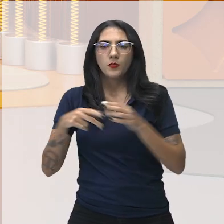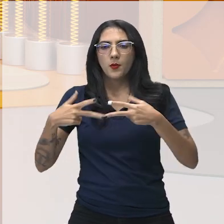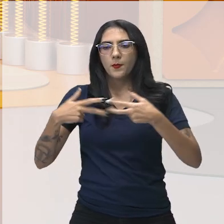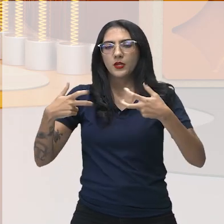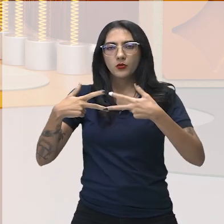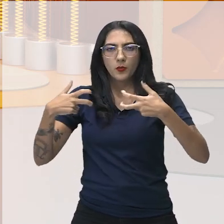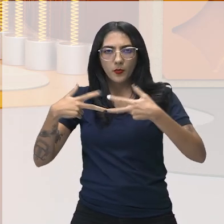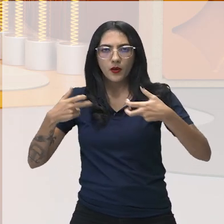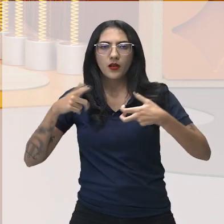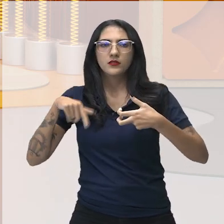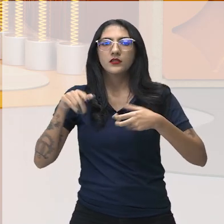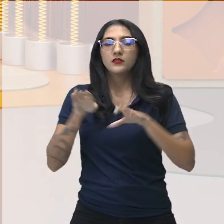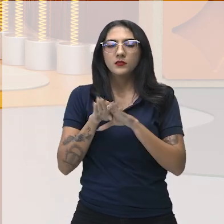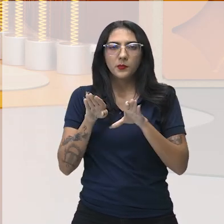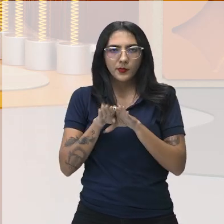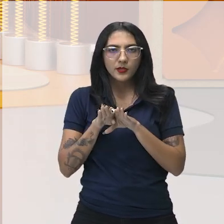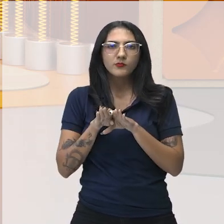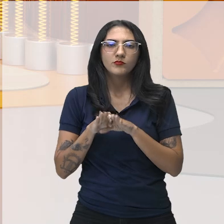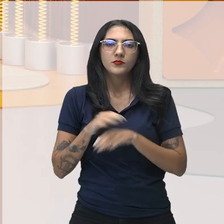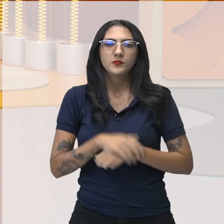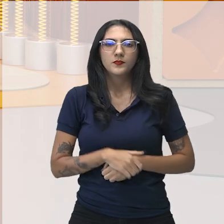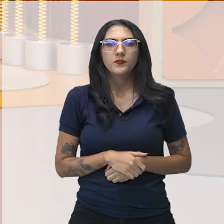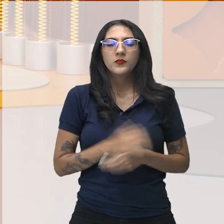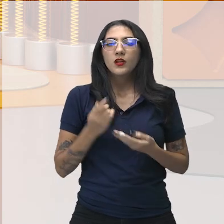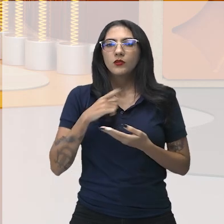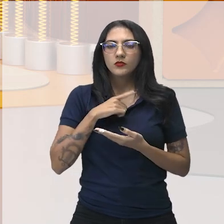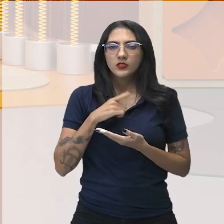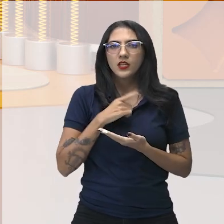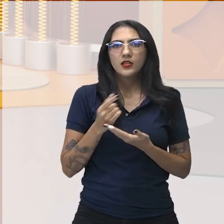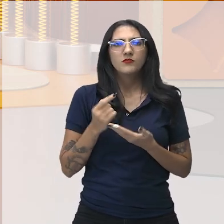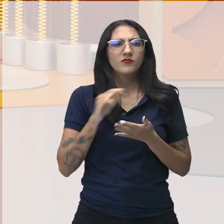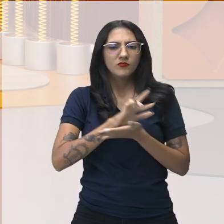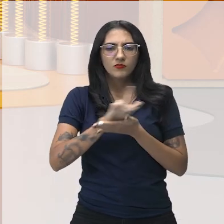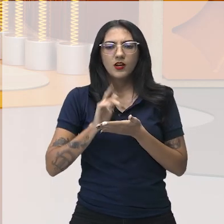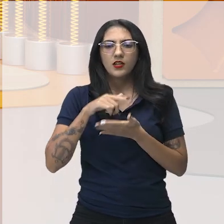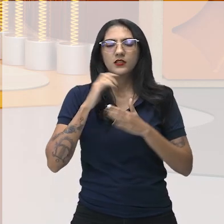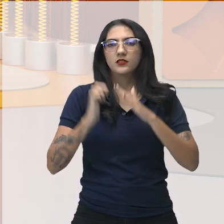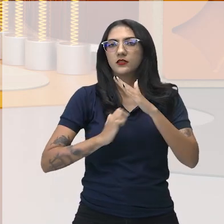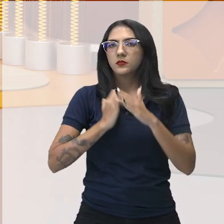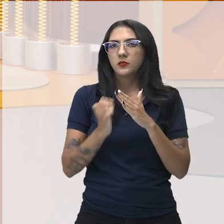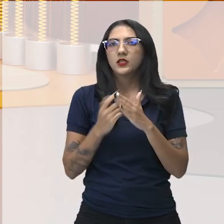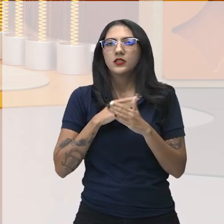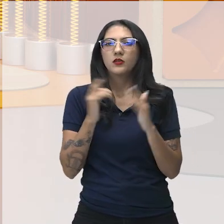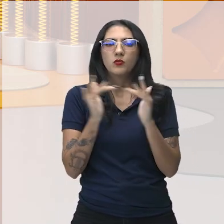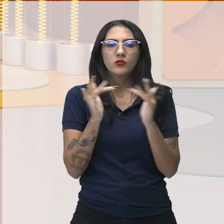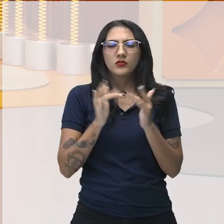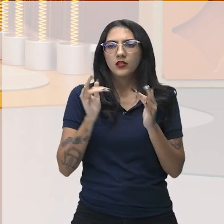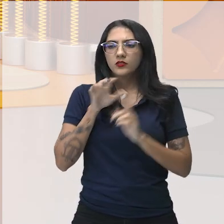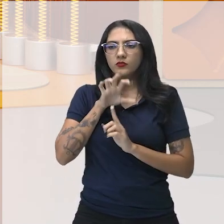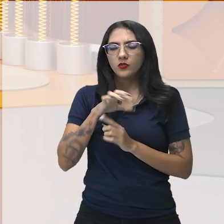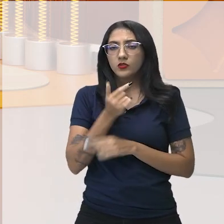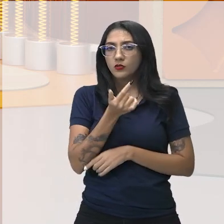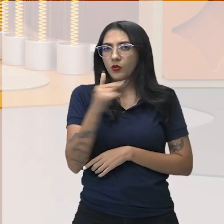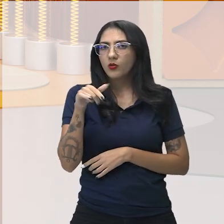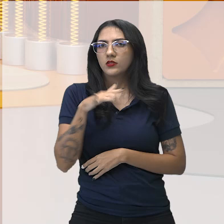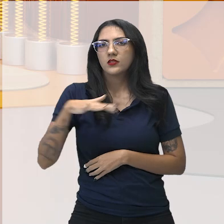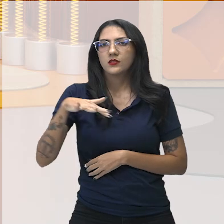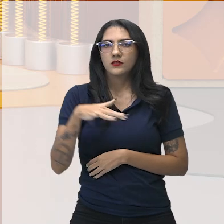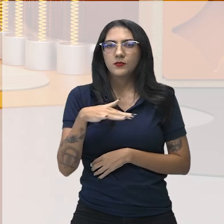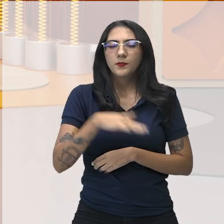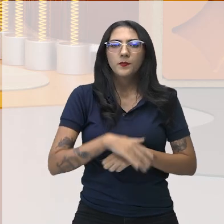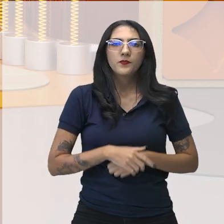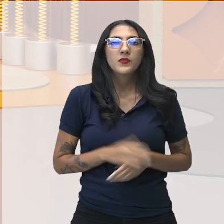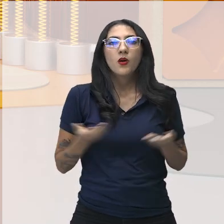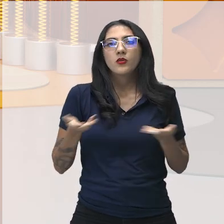é transnacional. Enfim, temos a atuação dessas transnacionais em diversos segmentos, tá certo? E a gente